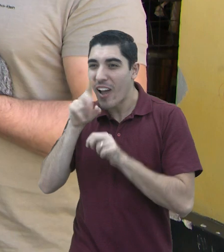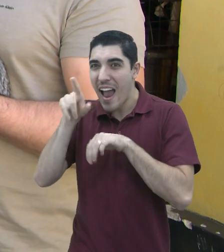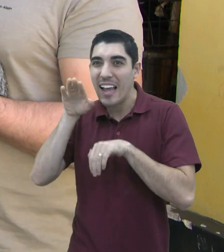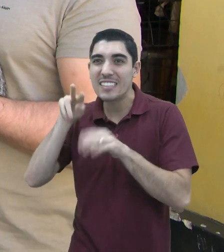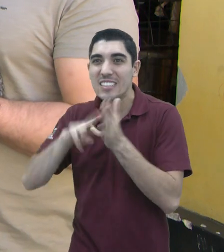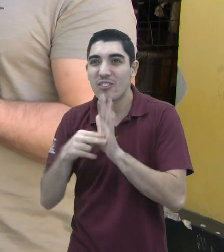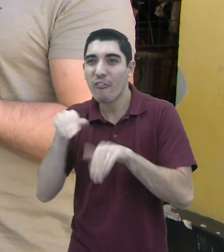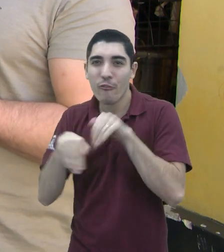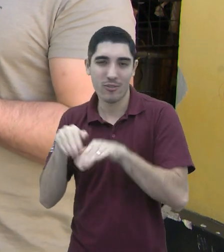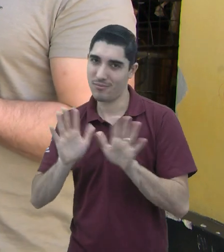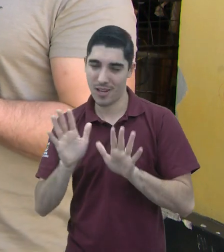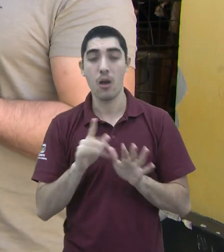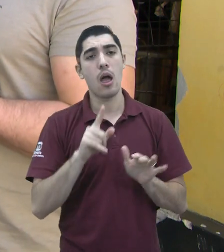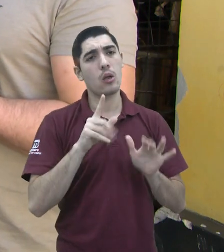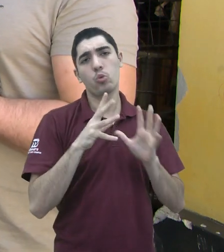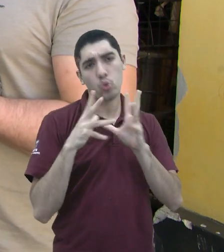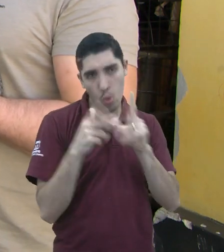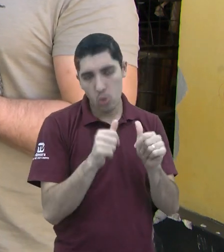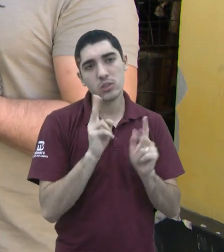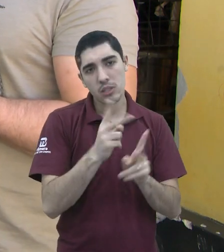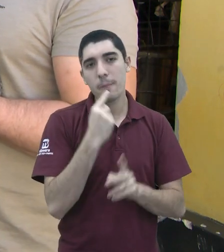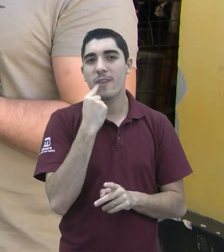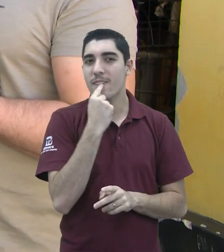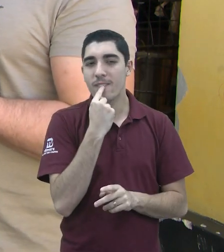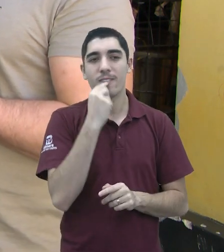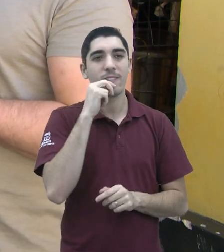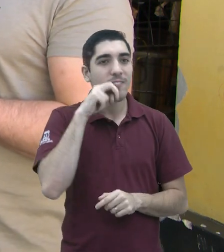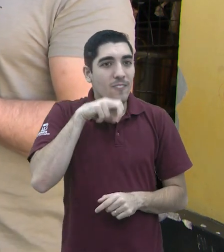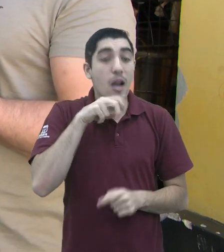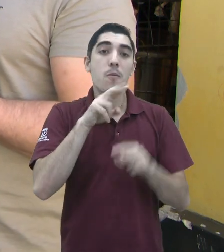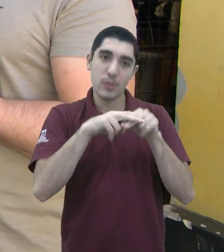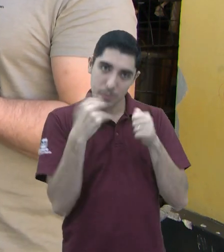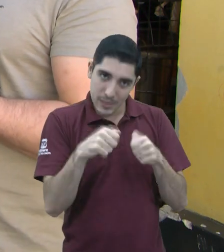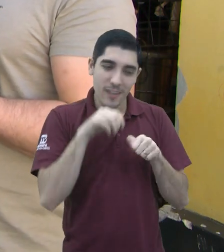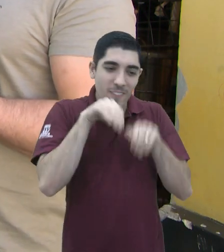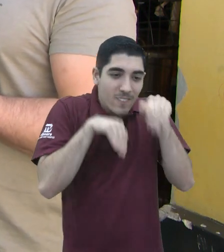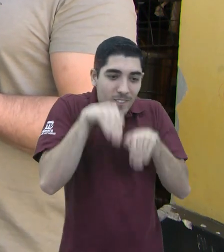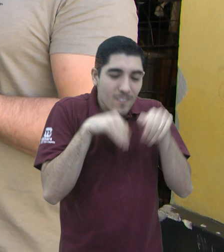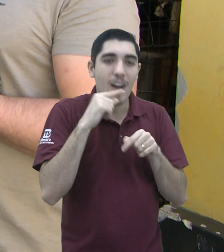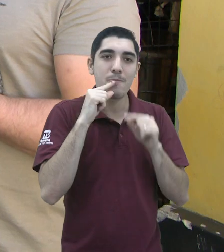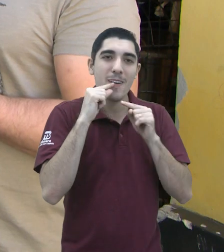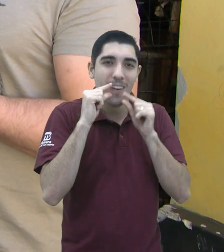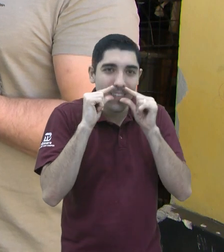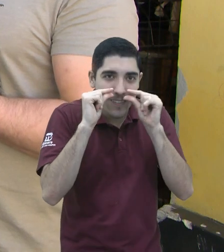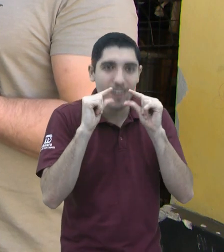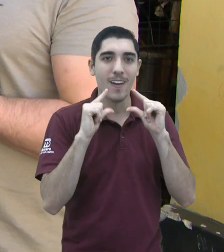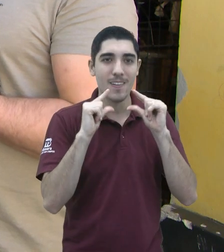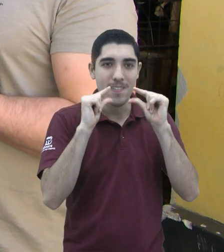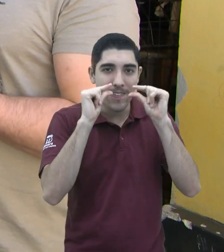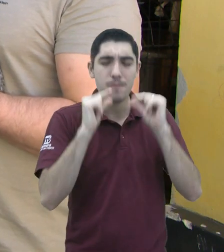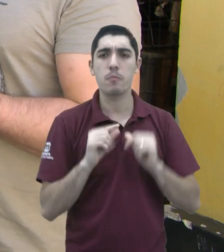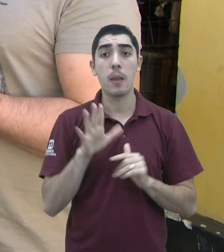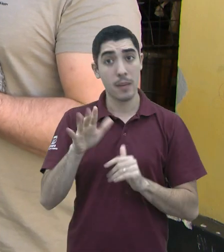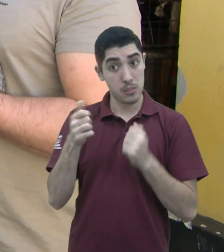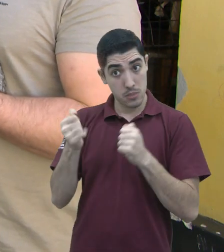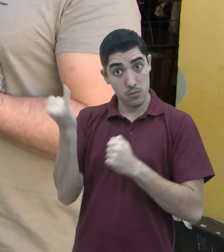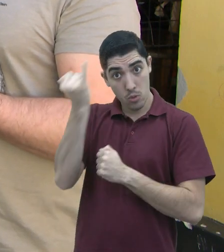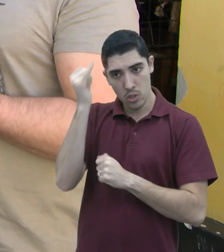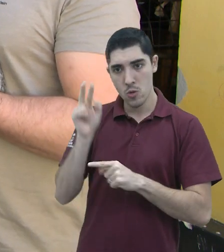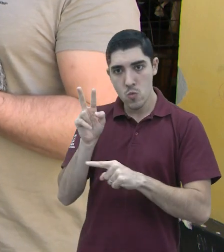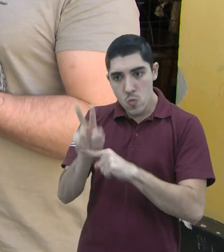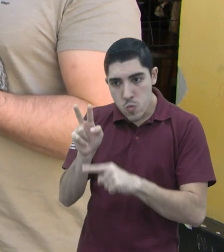Não, de ambos os dentes crescem a vida toda e por isso eles precisam roer, mas são de ordens diferentes. Mas